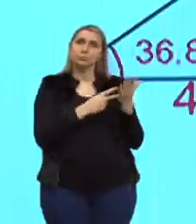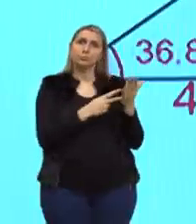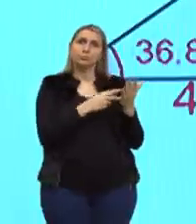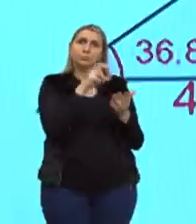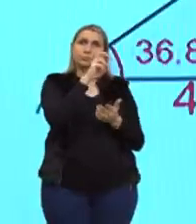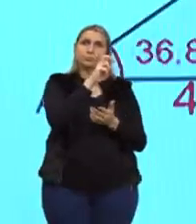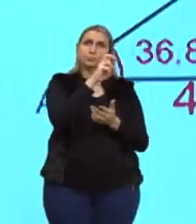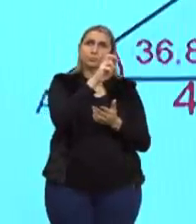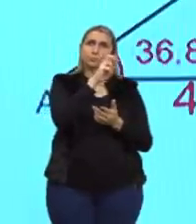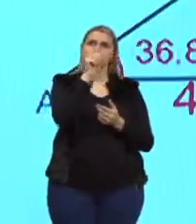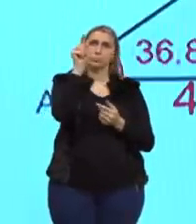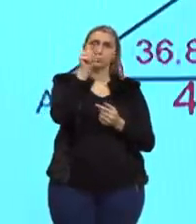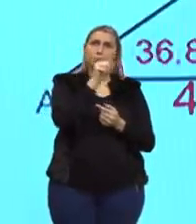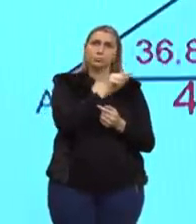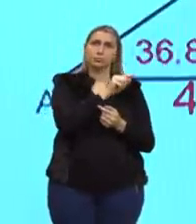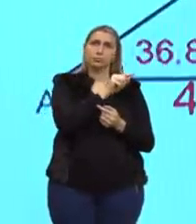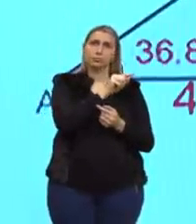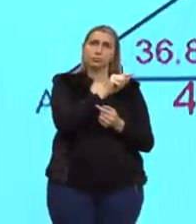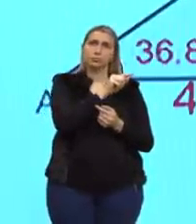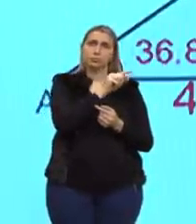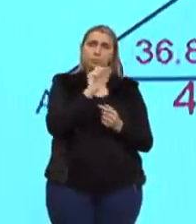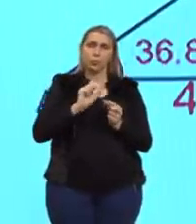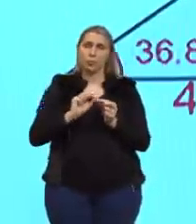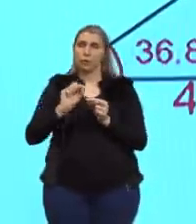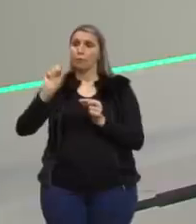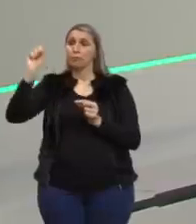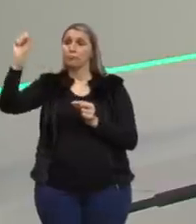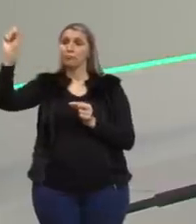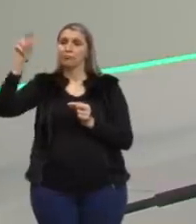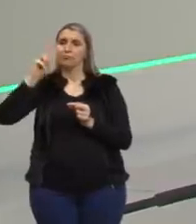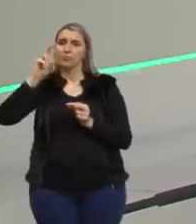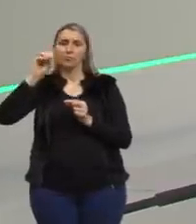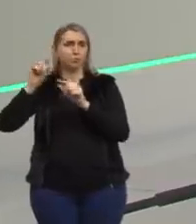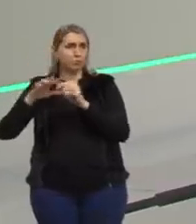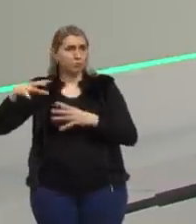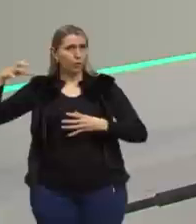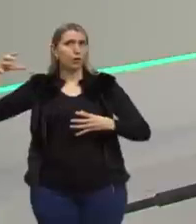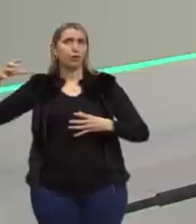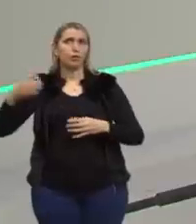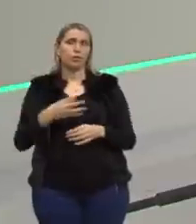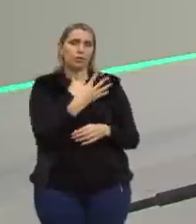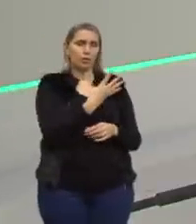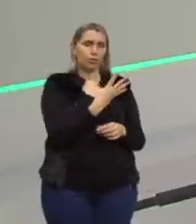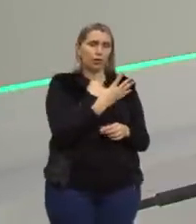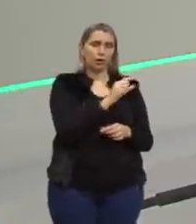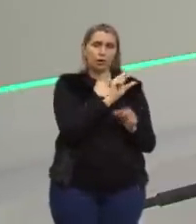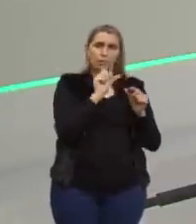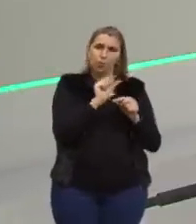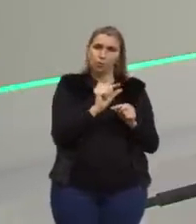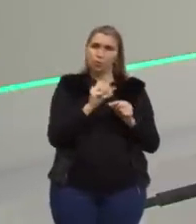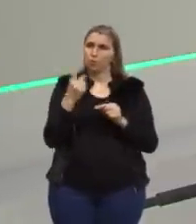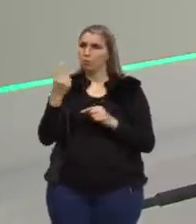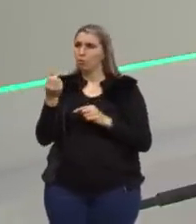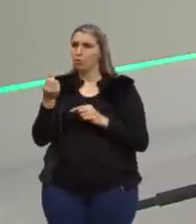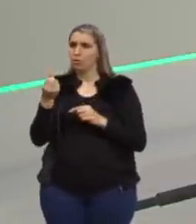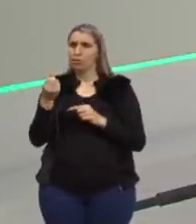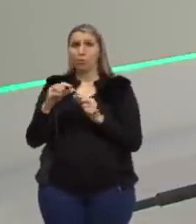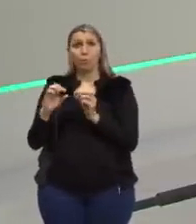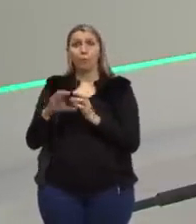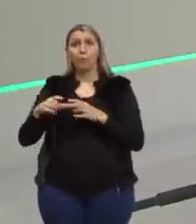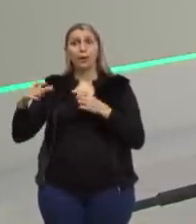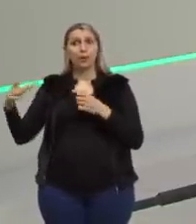triângulo menor para 20 num triângulo maior. Temos 4 num triângulo menor para 16 num triângulo